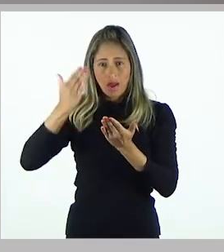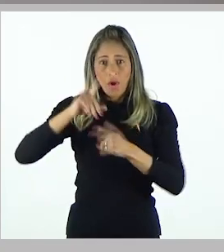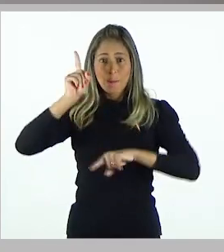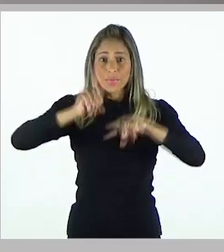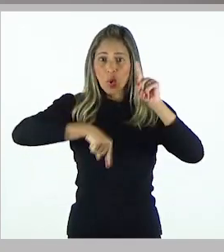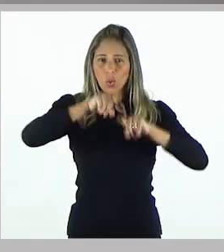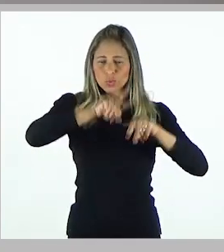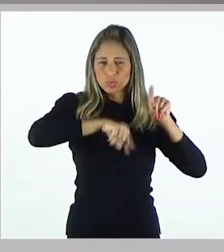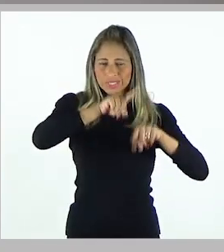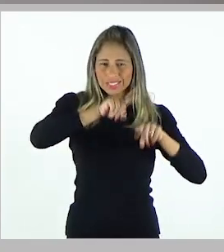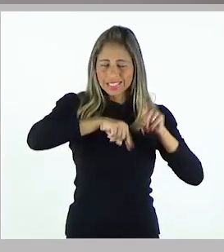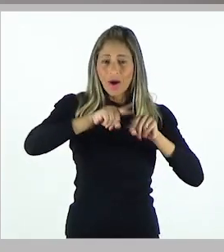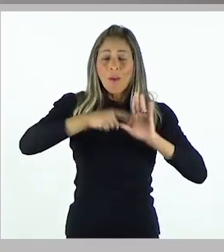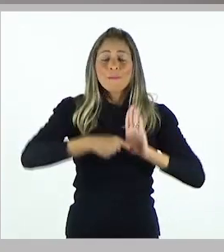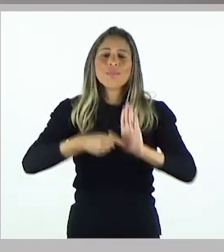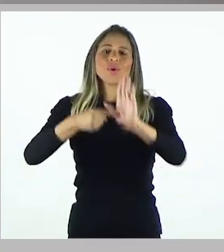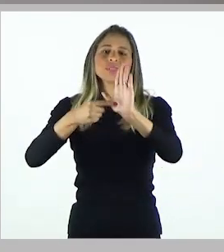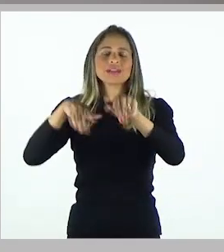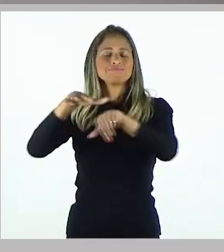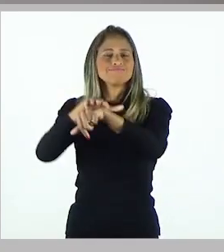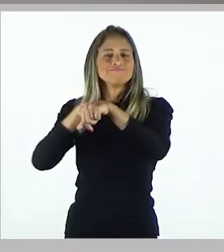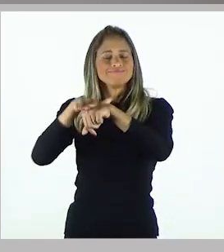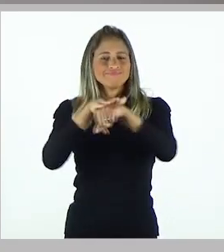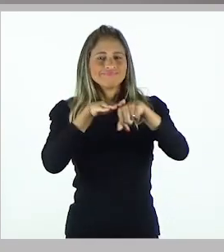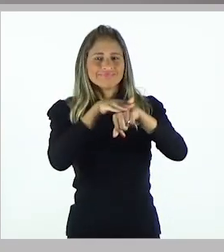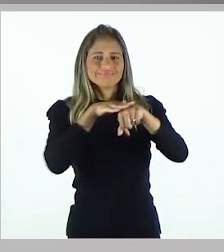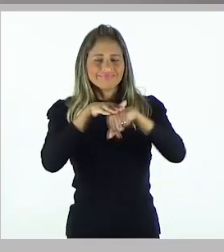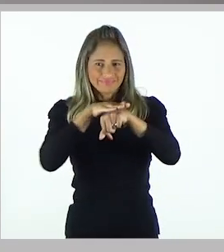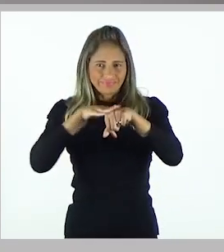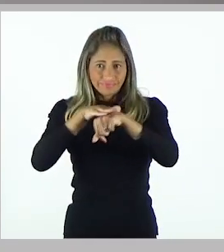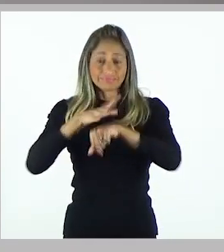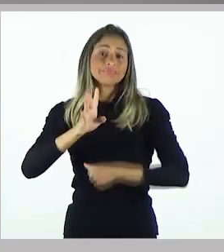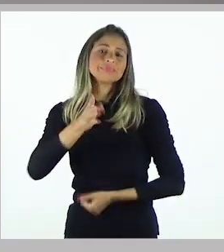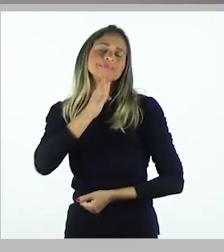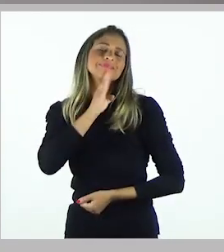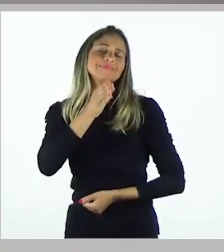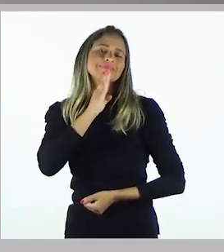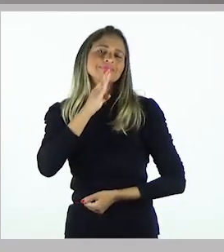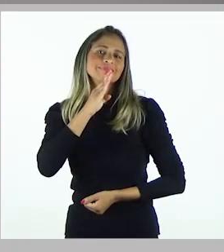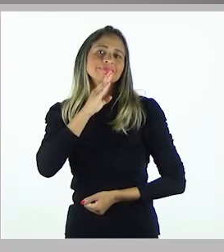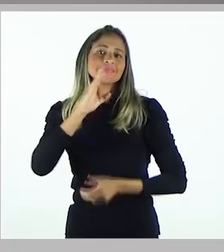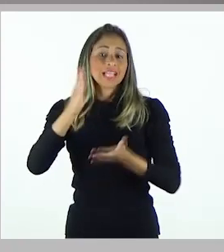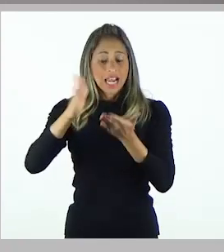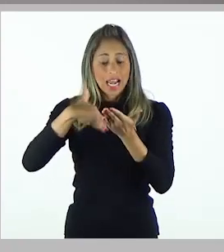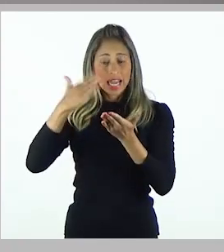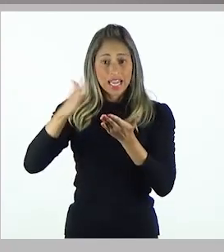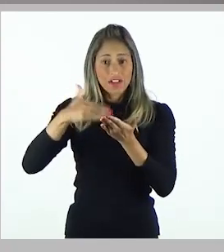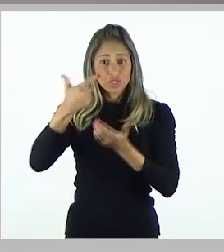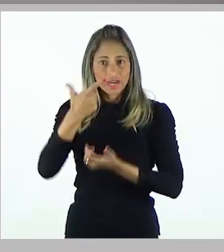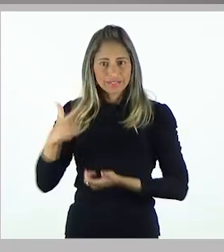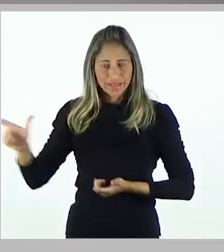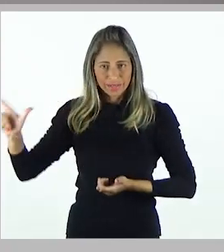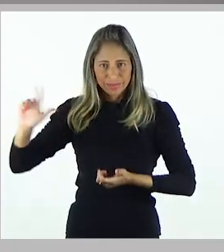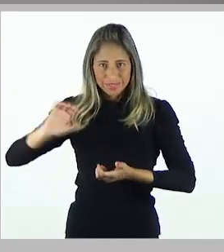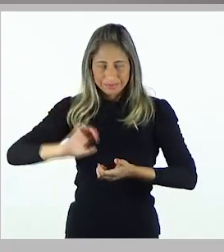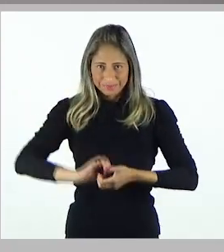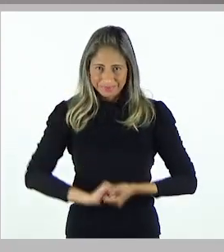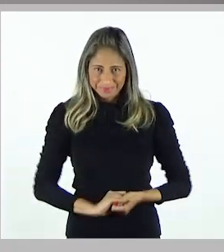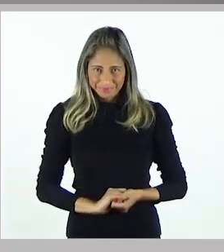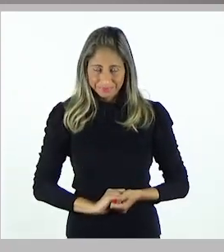livro, produzindo, né, promovendo a conversa e o conhecimento pelos livros de